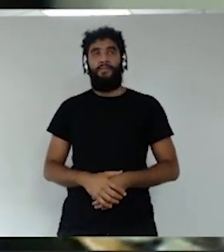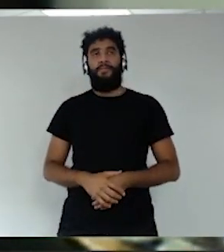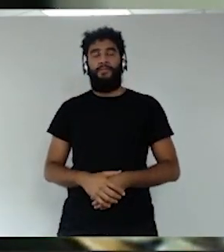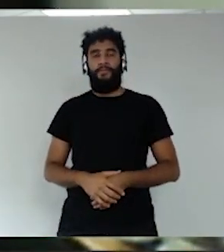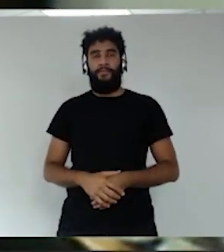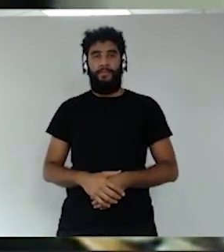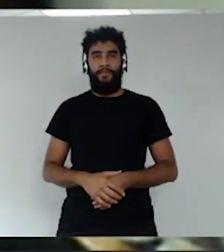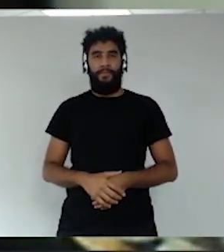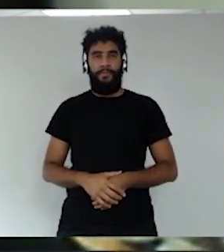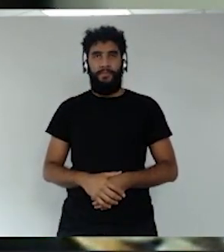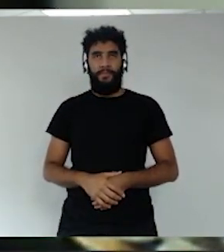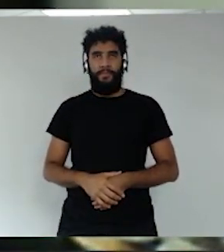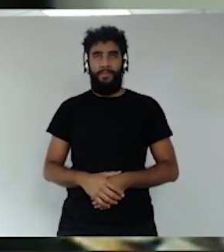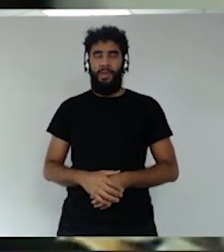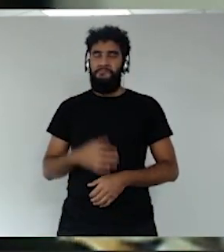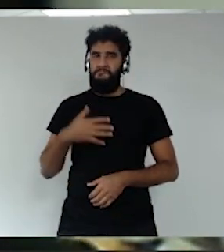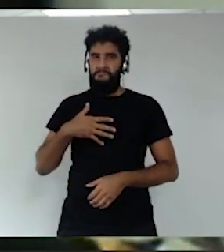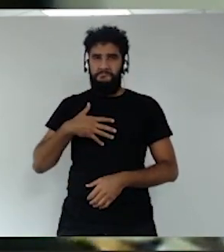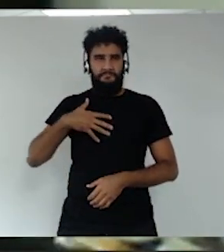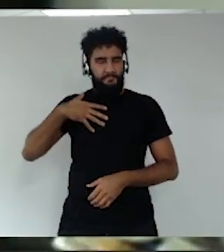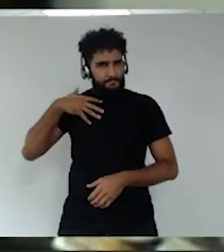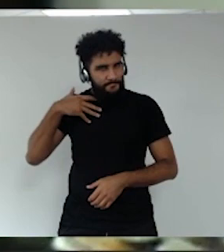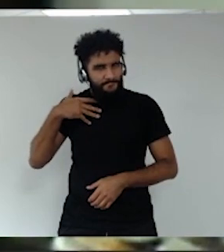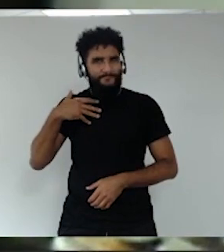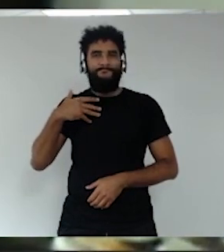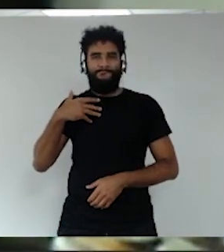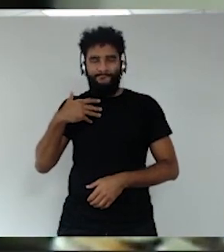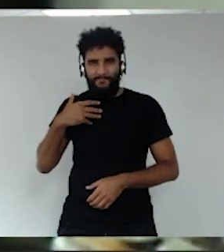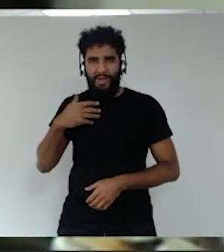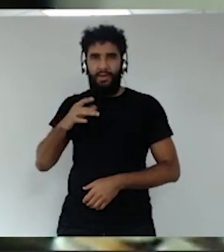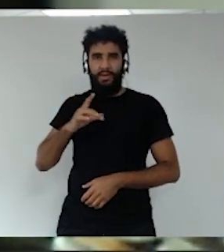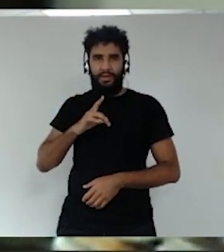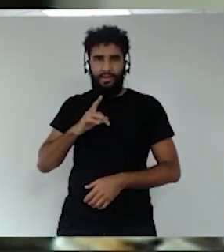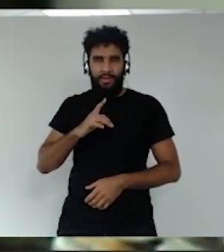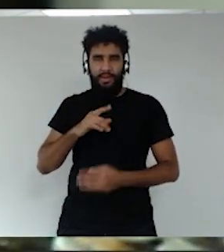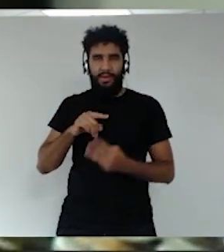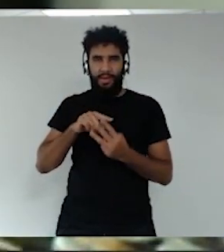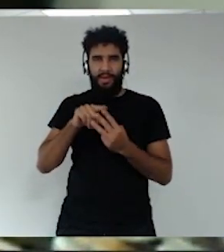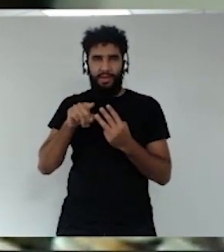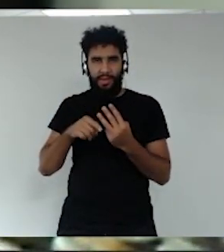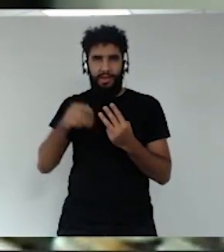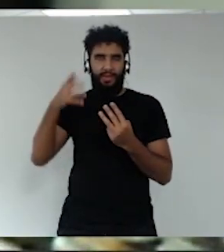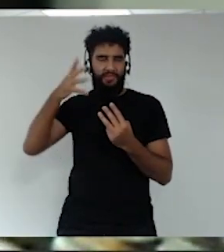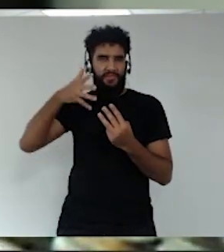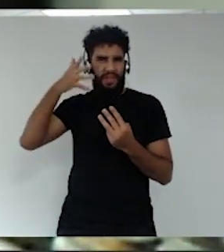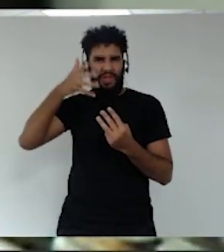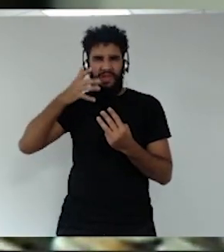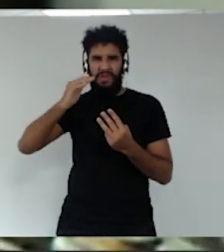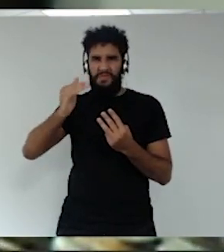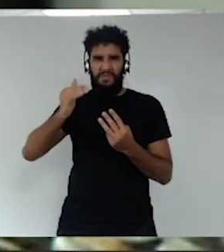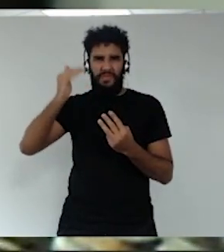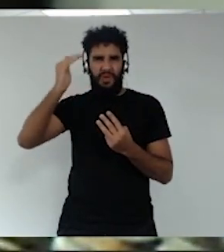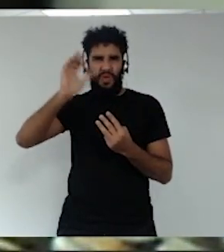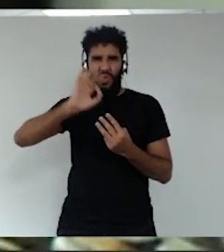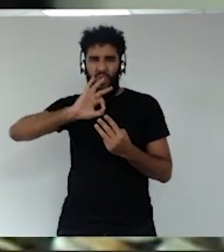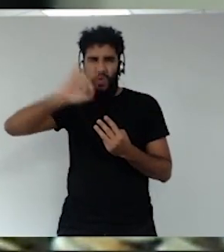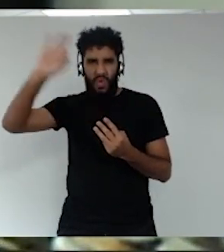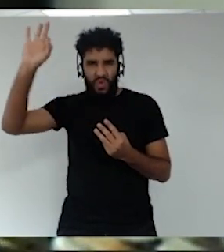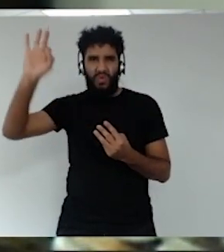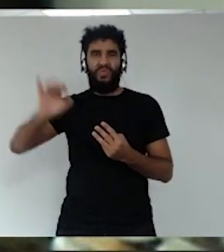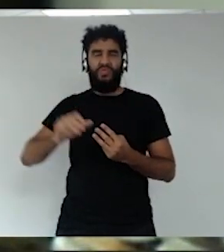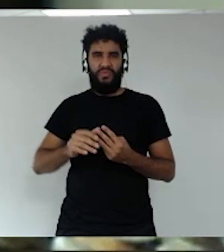Eu tenho uma imensa satisfação e grande honra de ter 3 grandes palestrantes